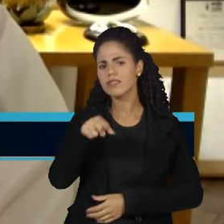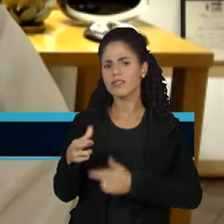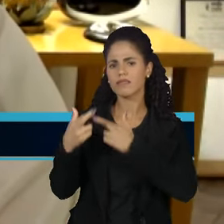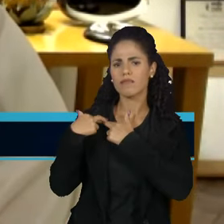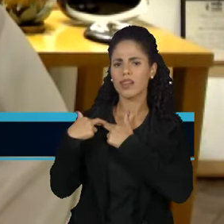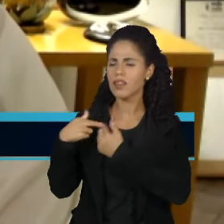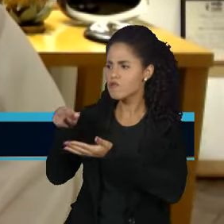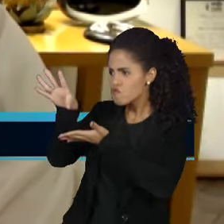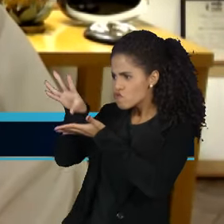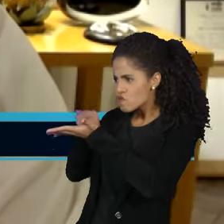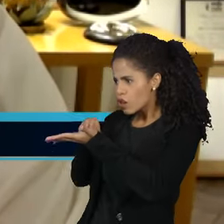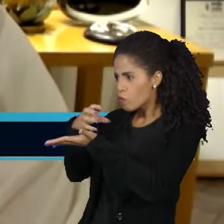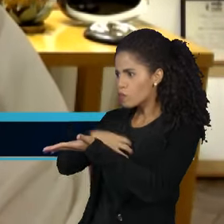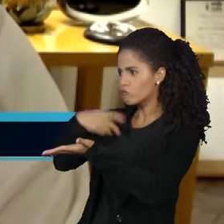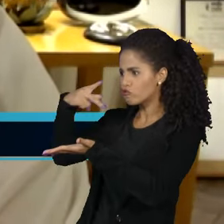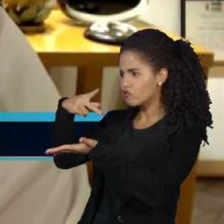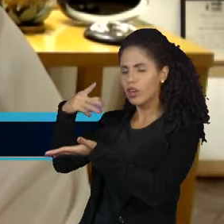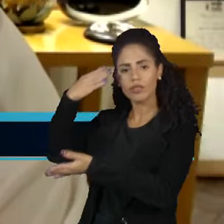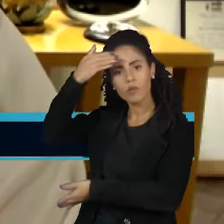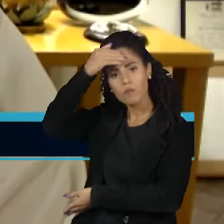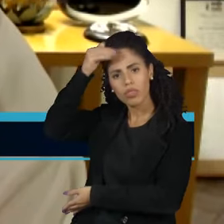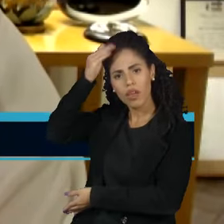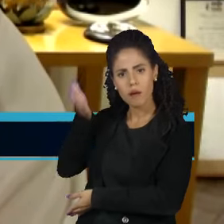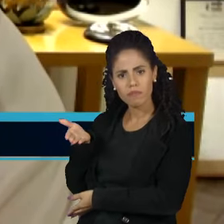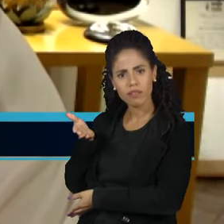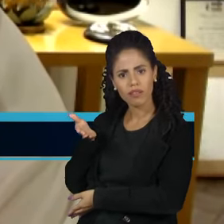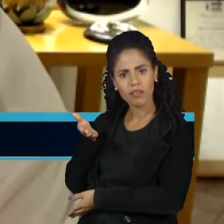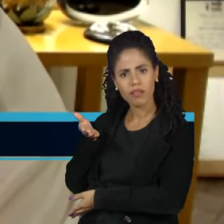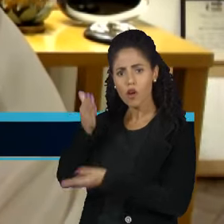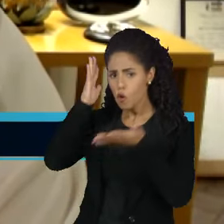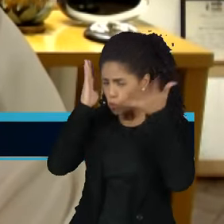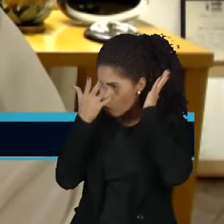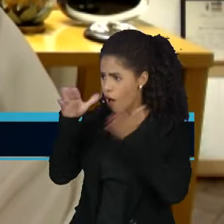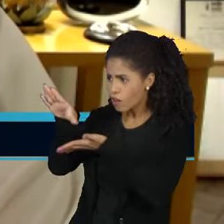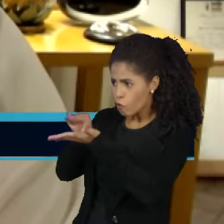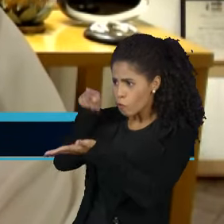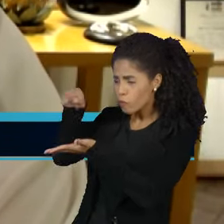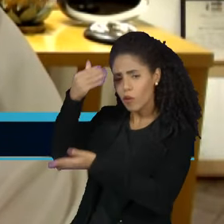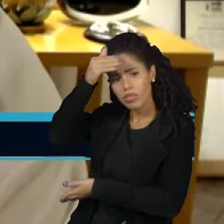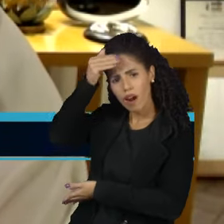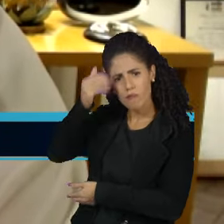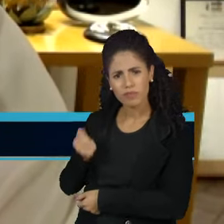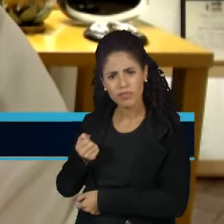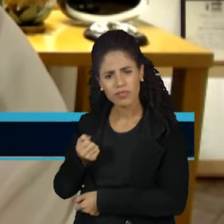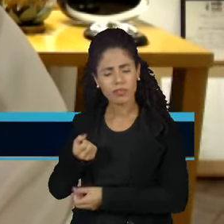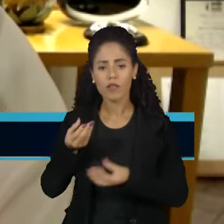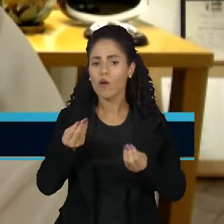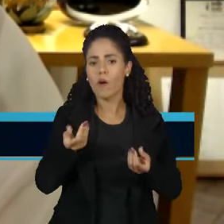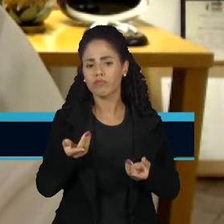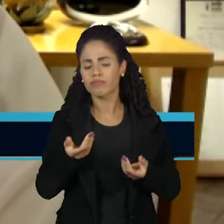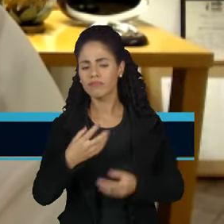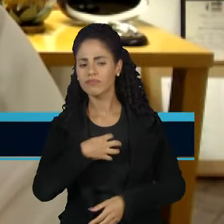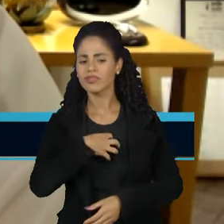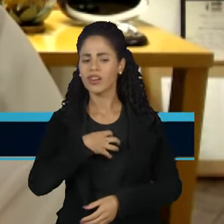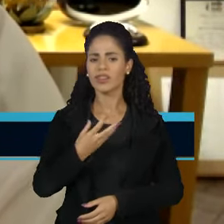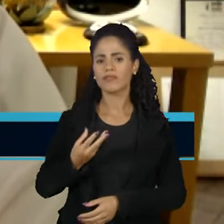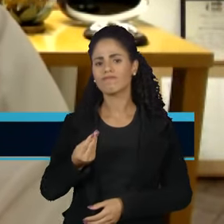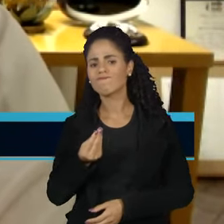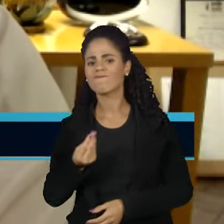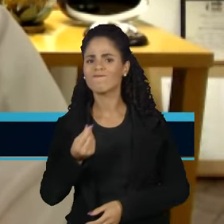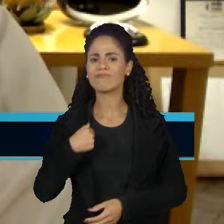responsabilidade ao estilo Trump, que criou um pouco uma tolerância com a